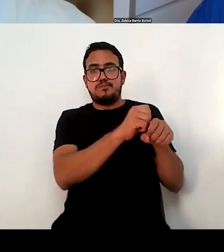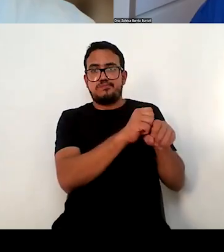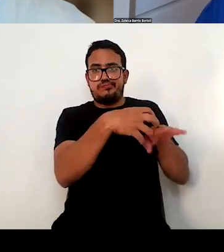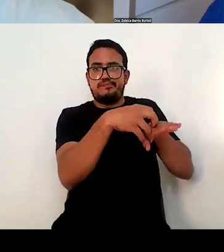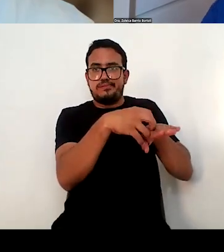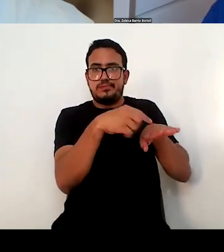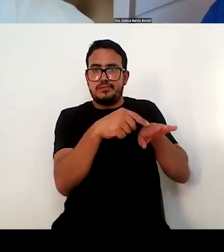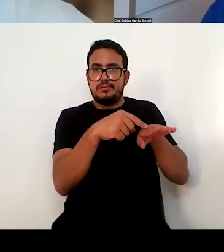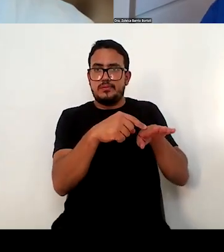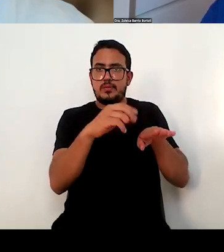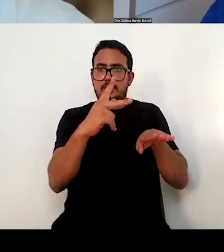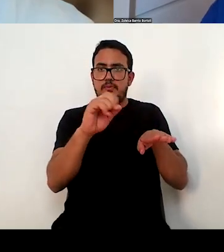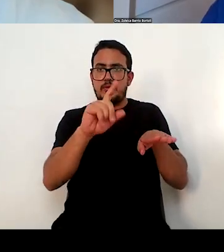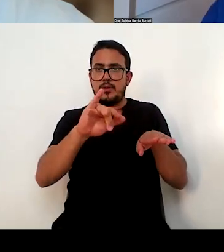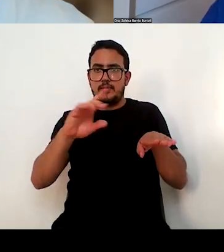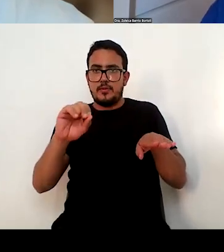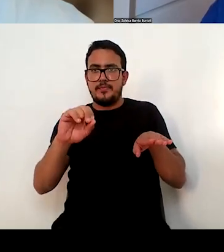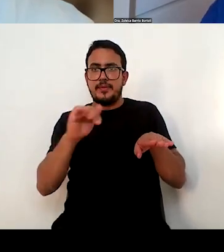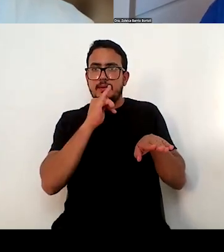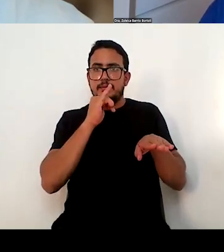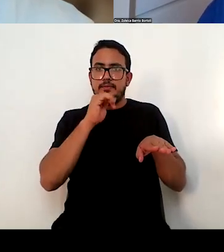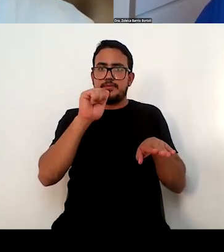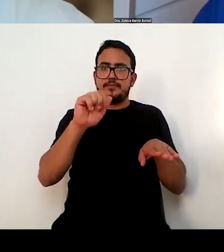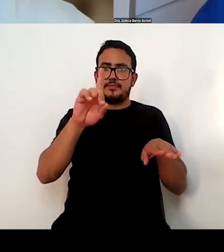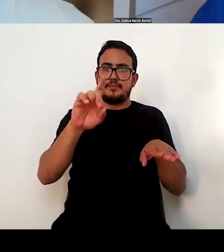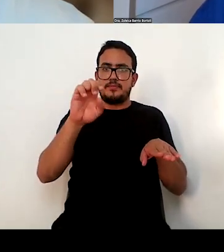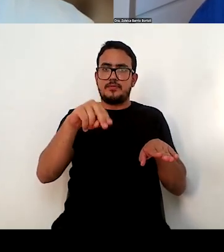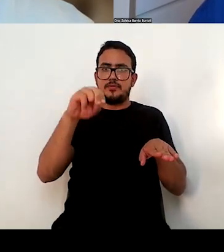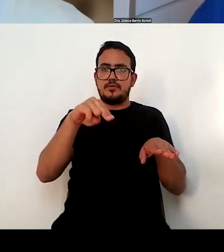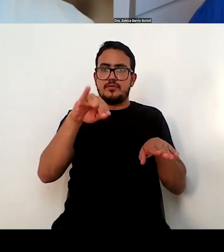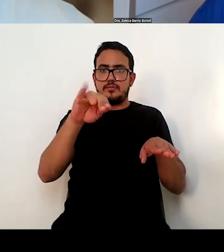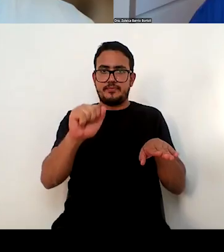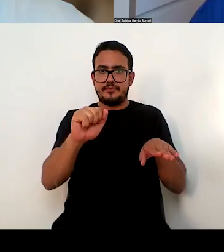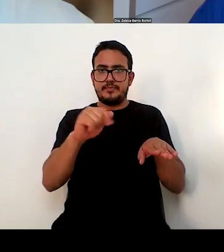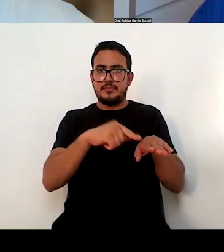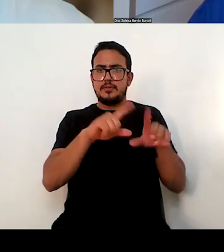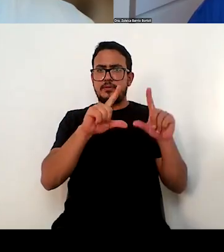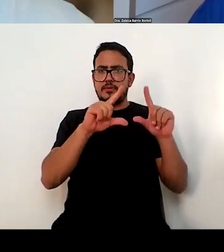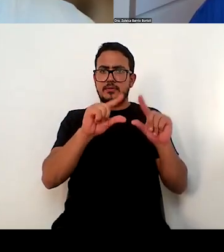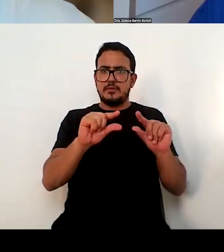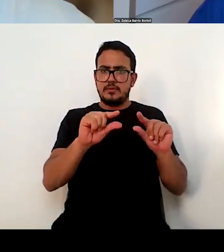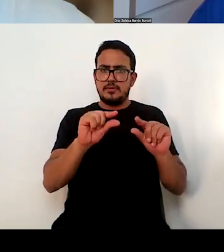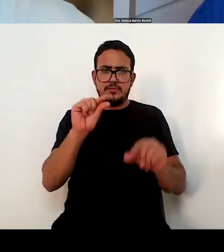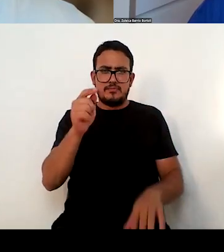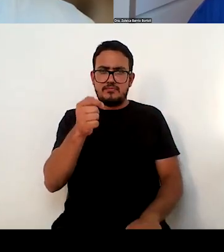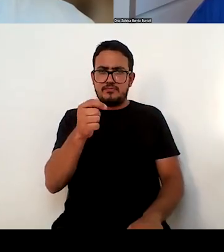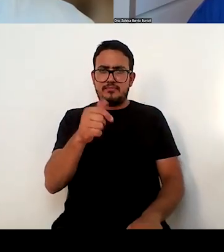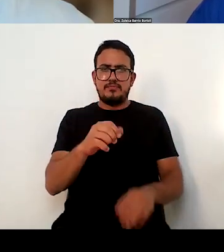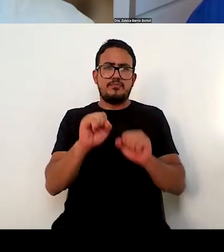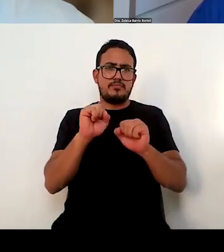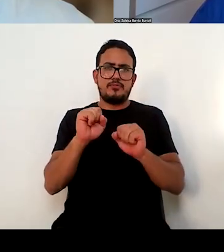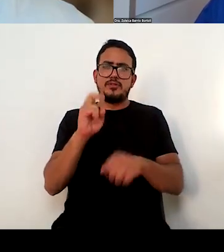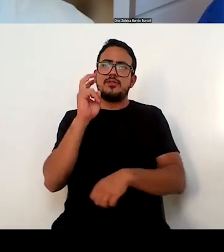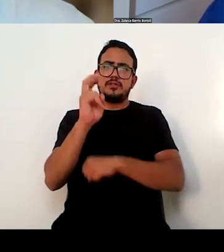adenoma, que é um pólipo um dos mais comuns, adenoma com displasia de baixo grau, o risco é pequeno. Você pode repetir em até 5